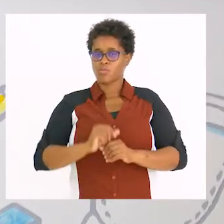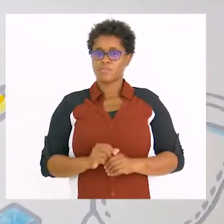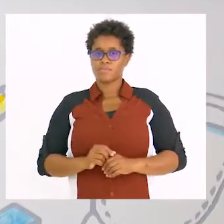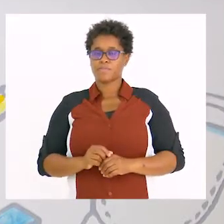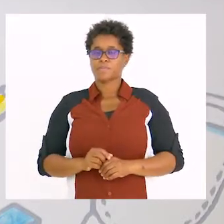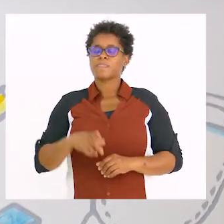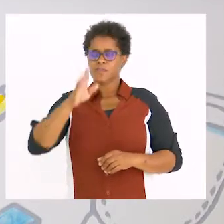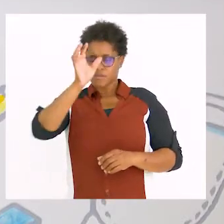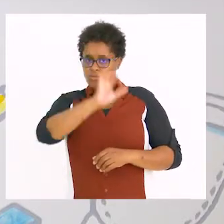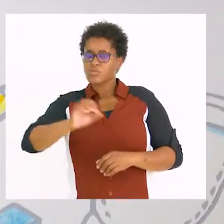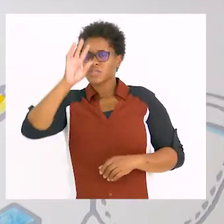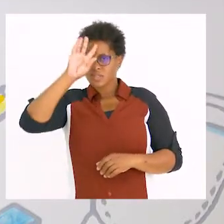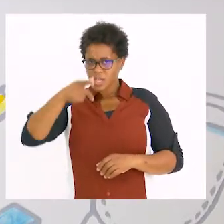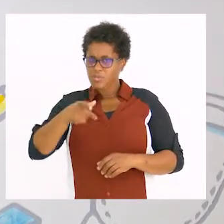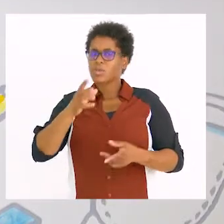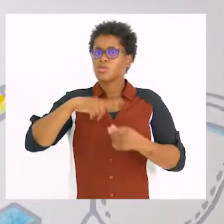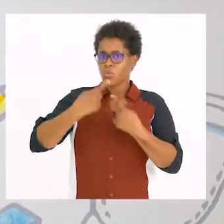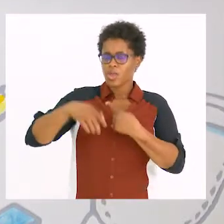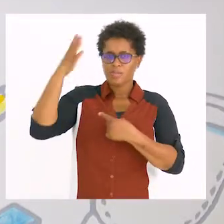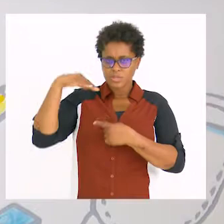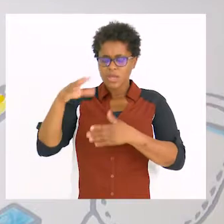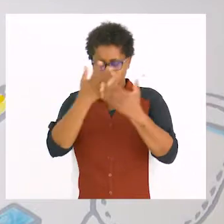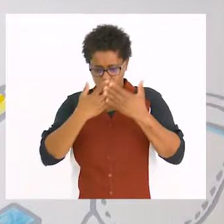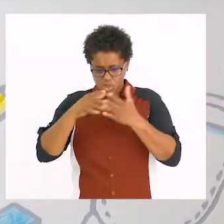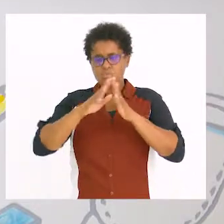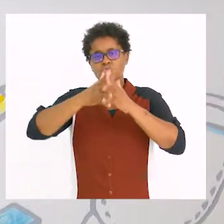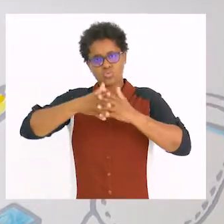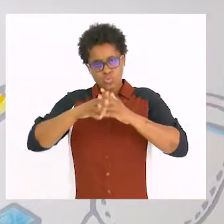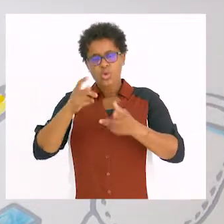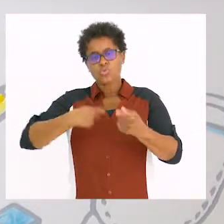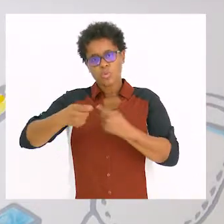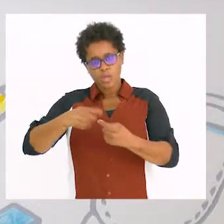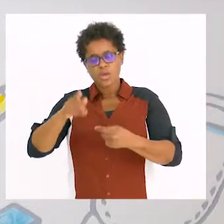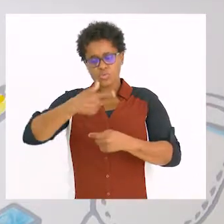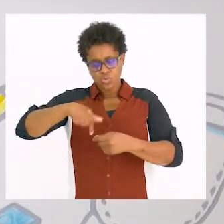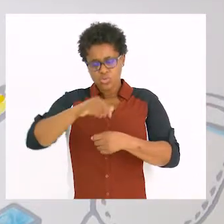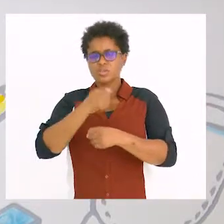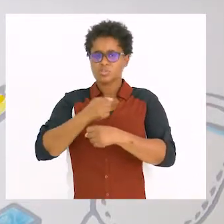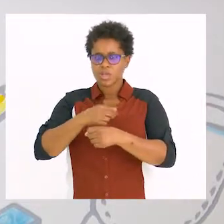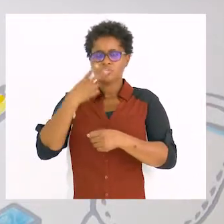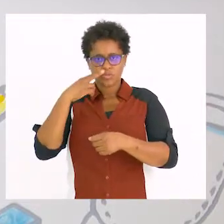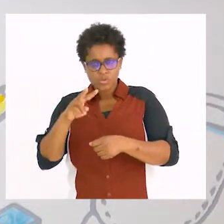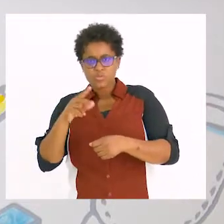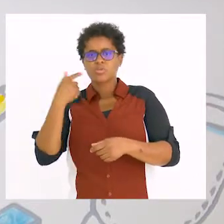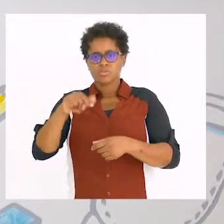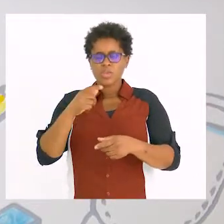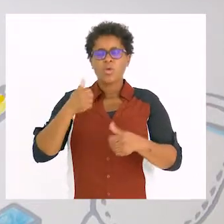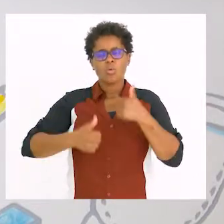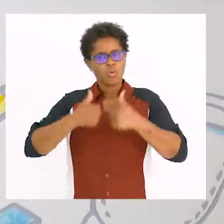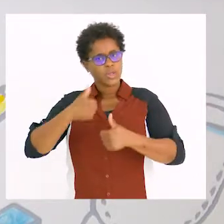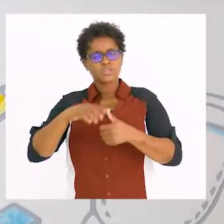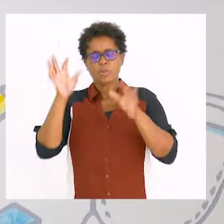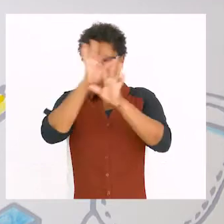No ano passado estudamos a estrutura do mercado e nós vimos que existe a concorrência imperfeita, que é